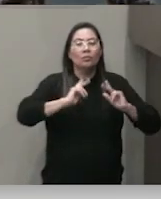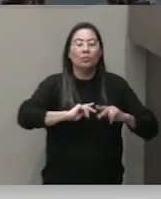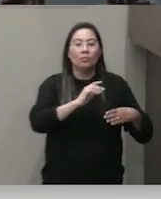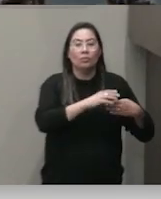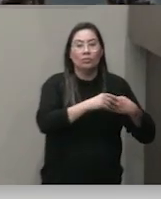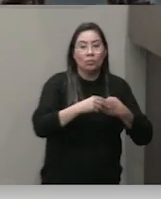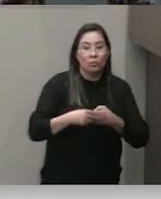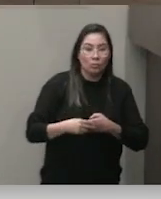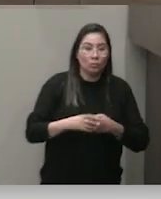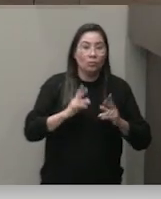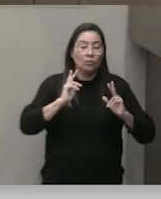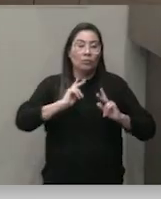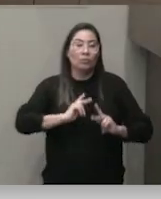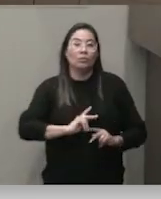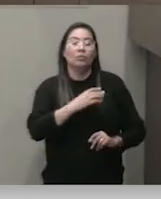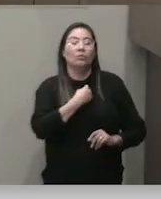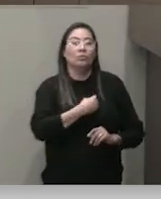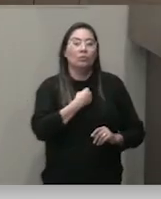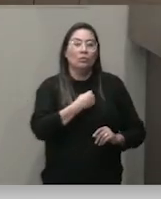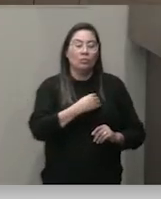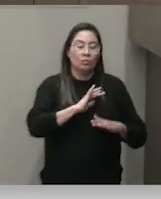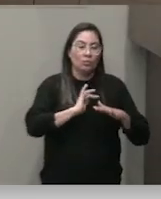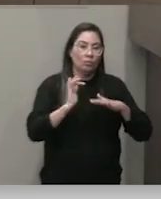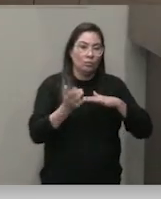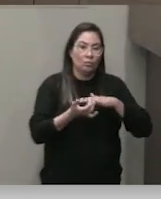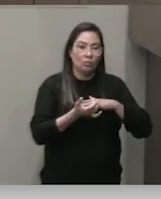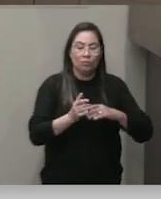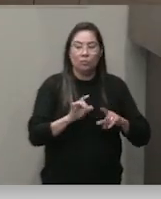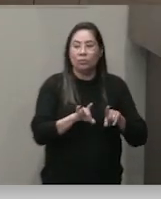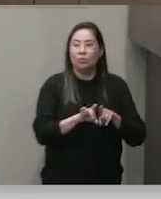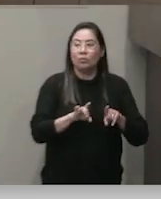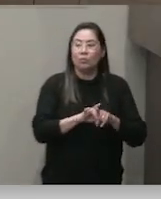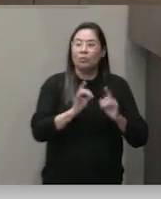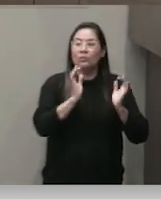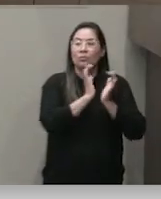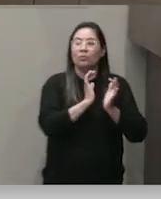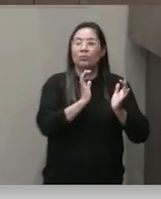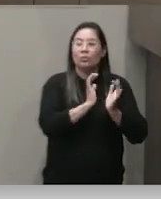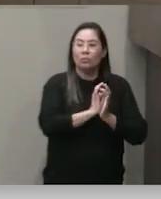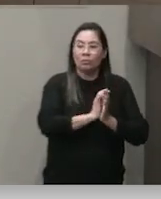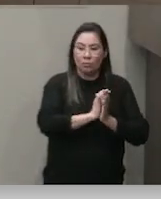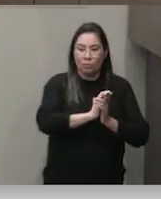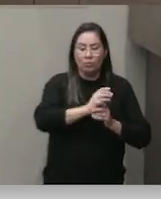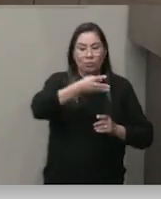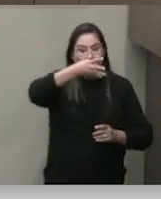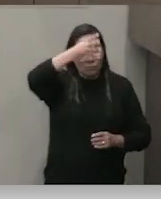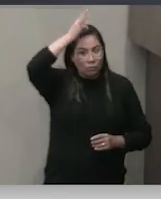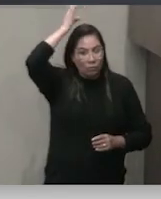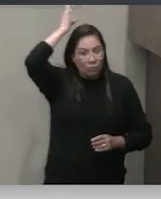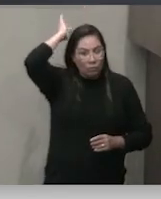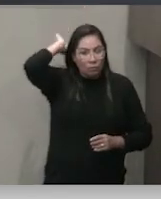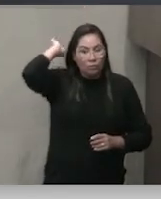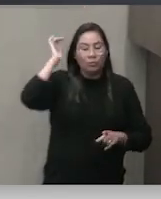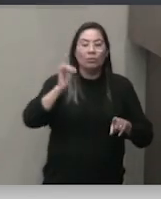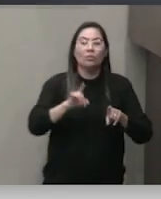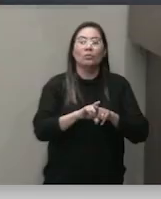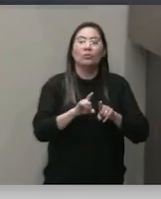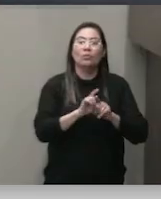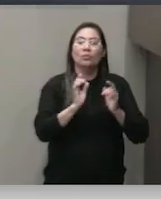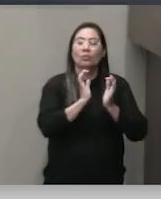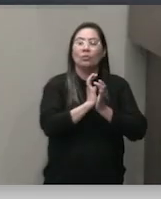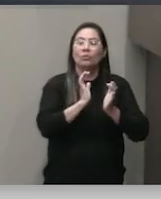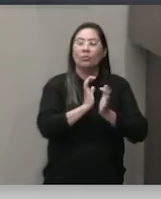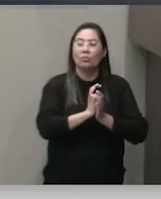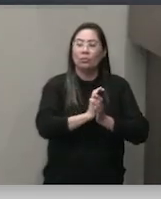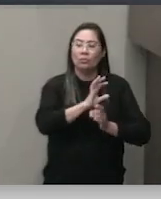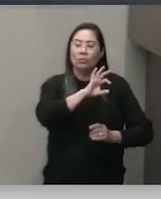acompanha pelas redes sociais, aos meus nobres colegas do Corpo de Bombeiros, meus colegas da nossa